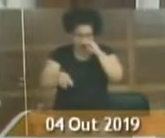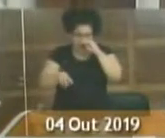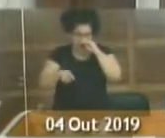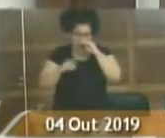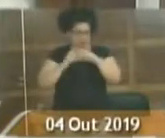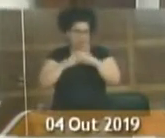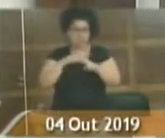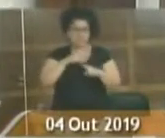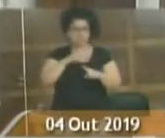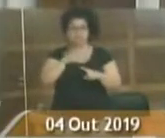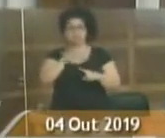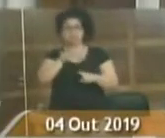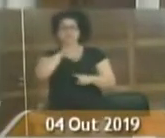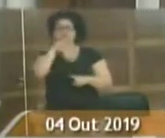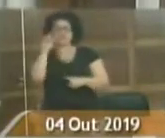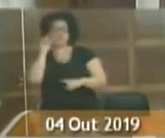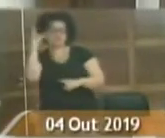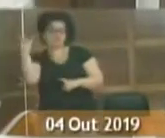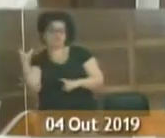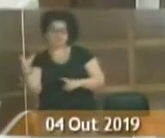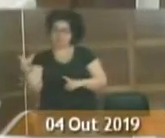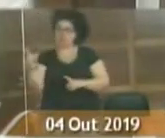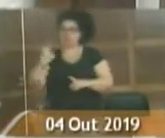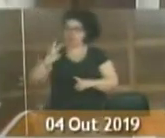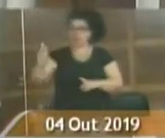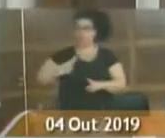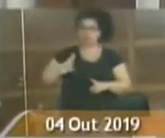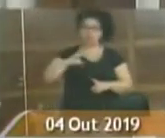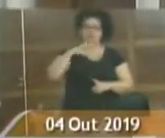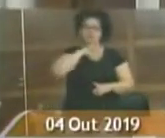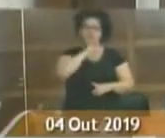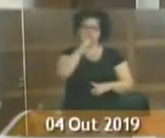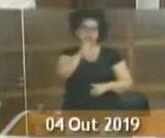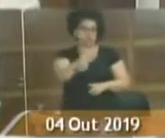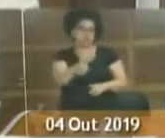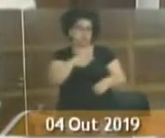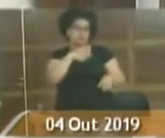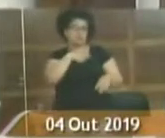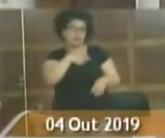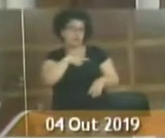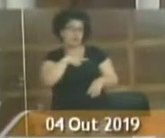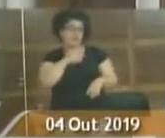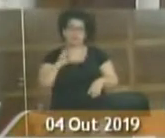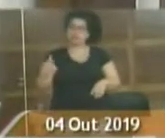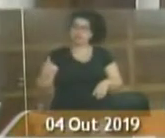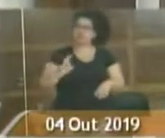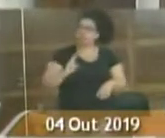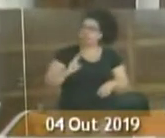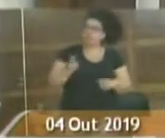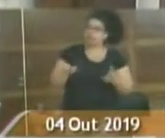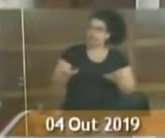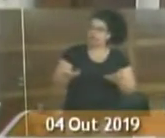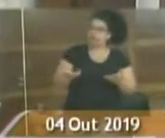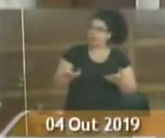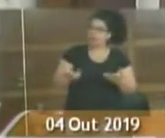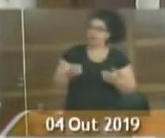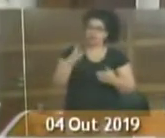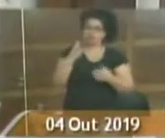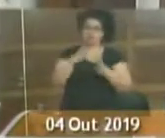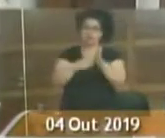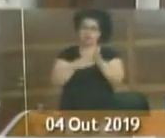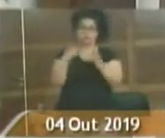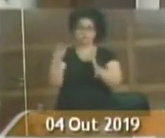ele me responde a lesioterapia uma vez por semana. Eu tenho um animal que ele me responde três vezes